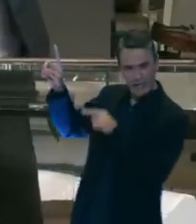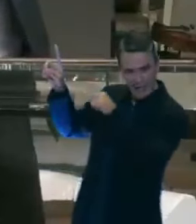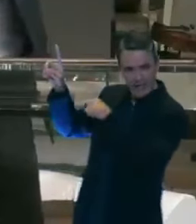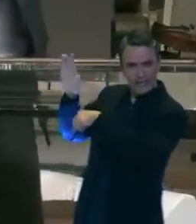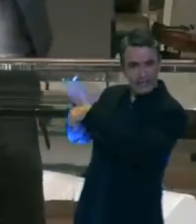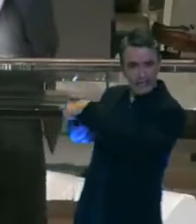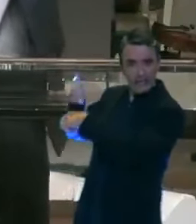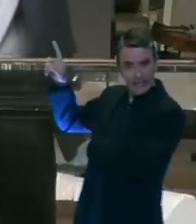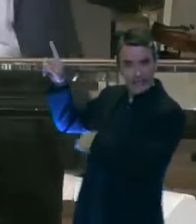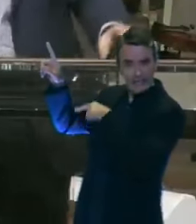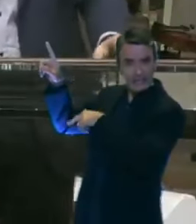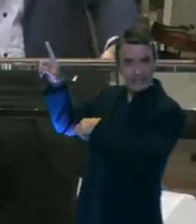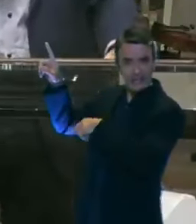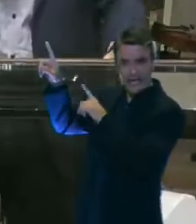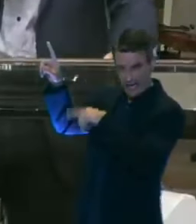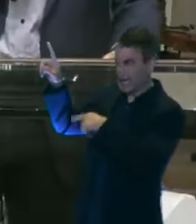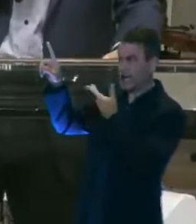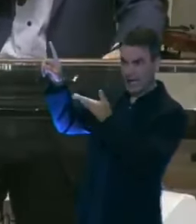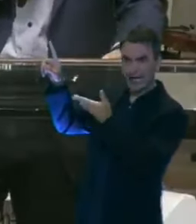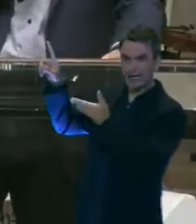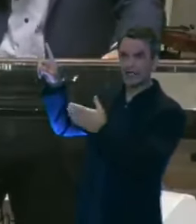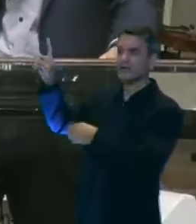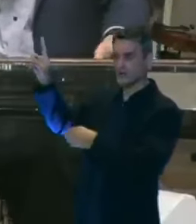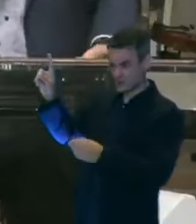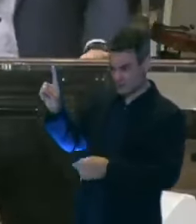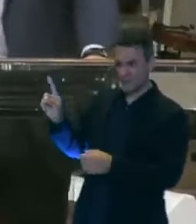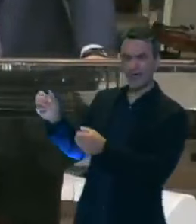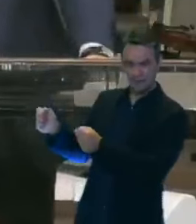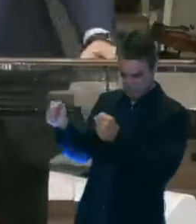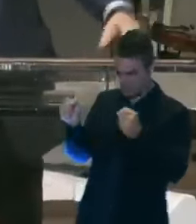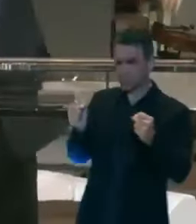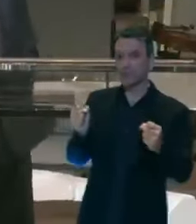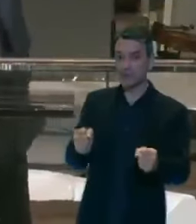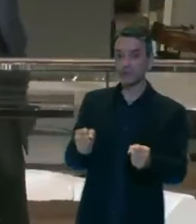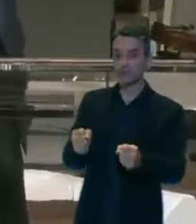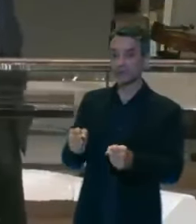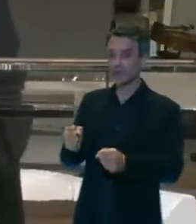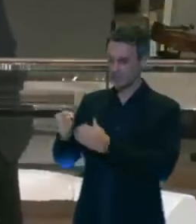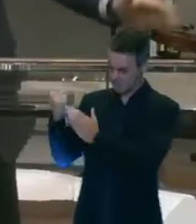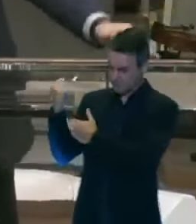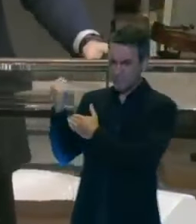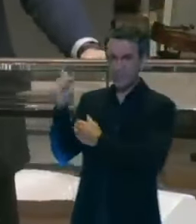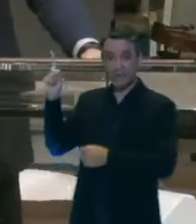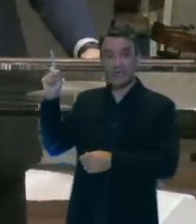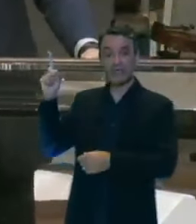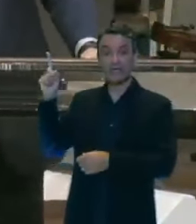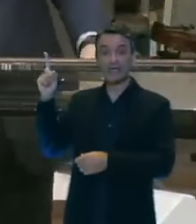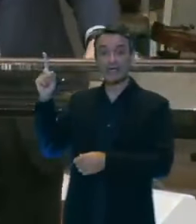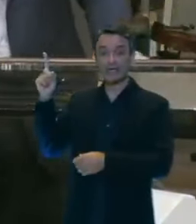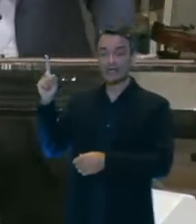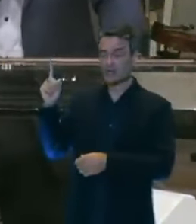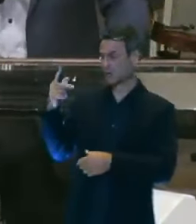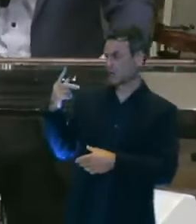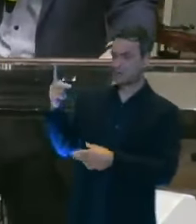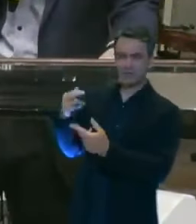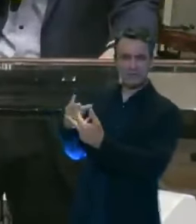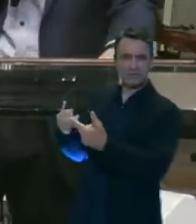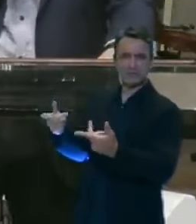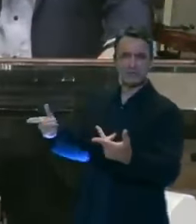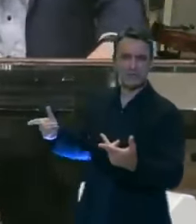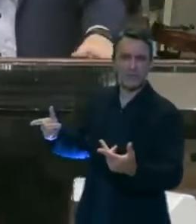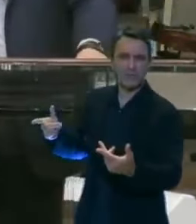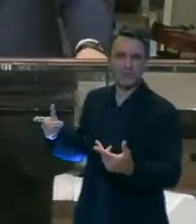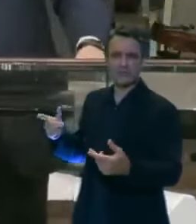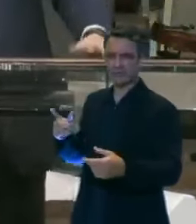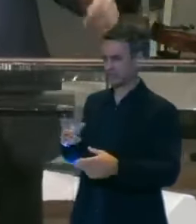que o Senhor Deus virá com poder, e o seu braço dominará. Eis que o seu galardão está com ele, e diante dele vem a